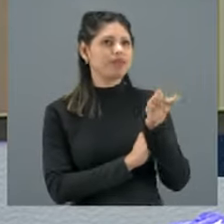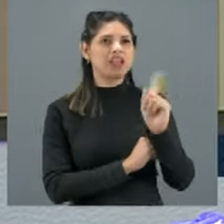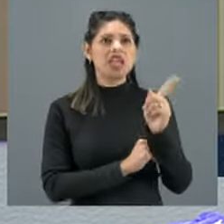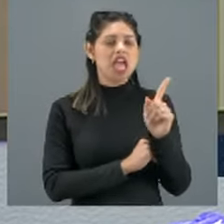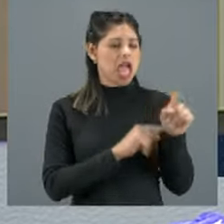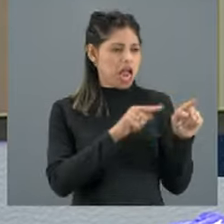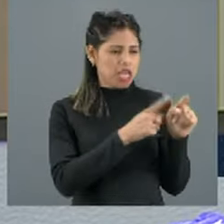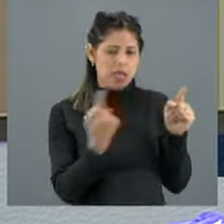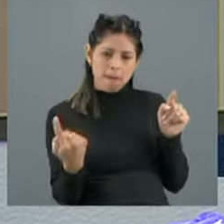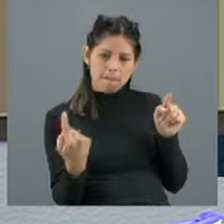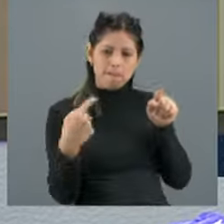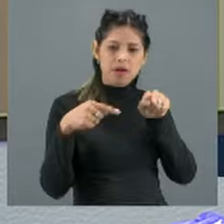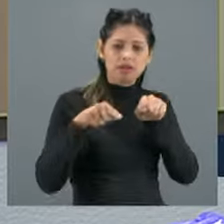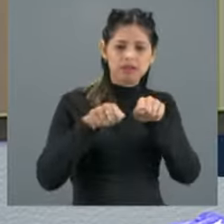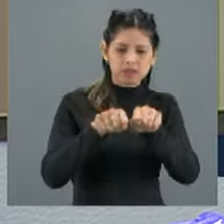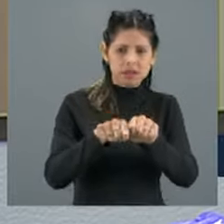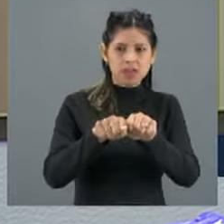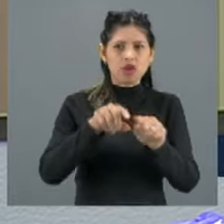CESAI.